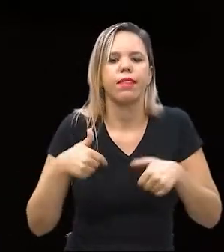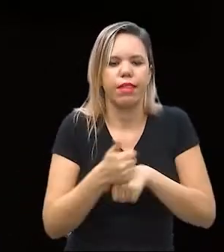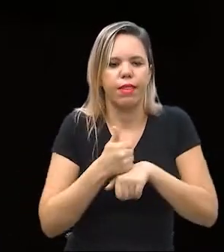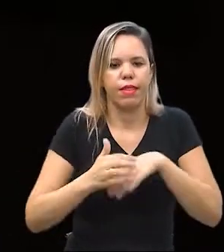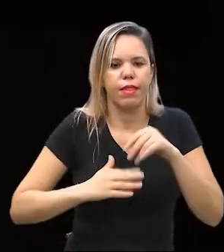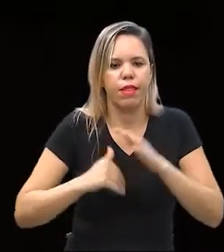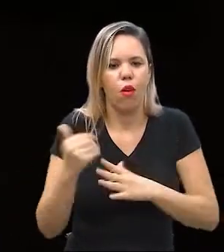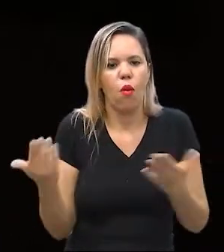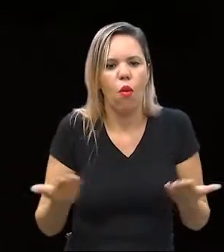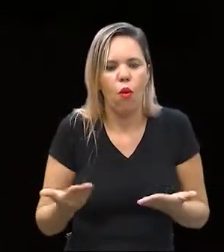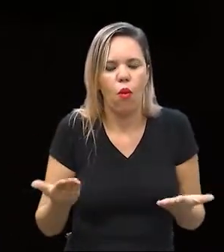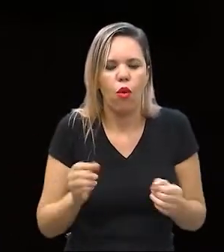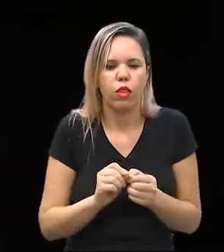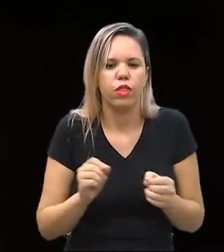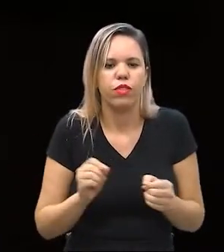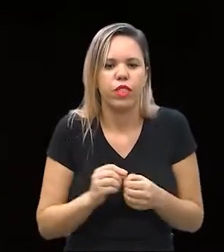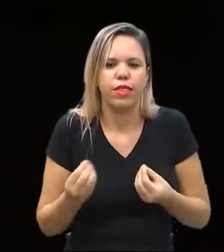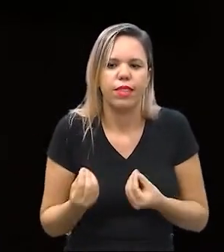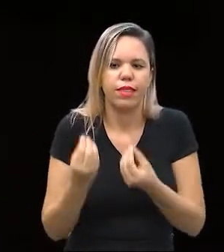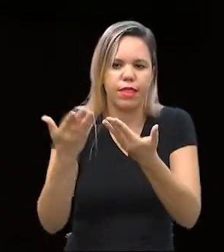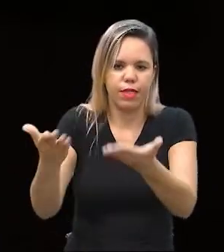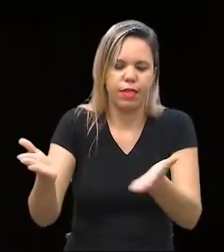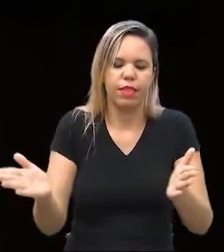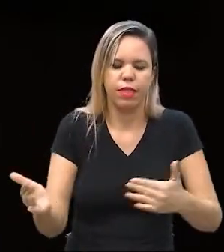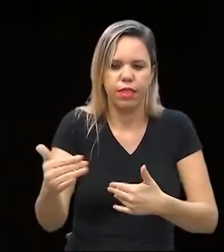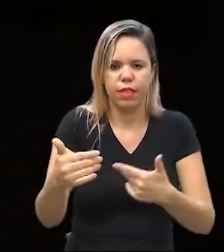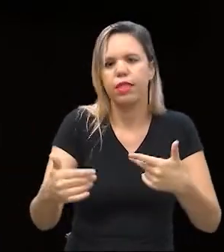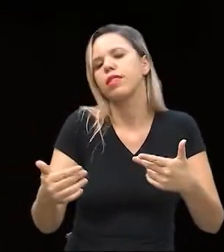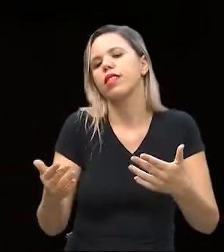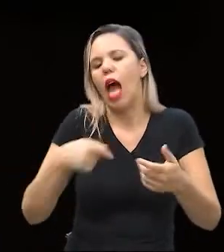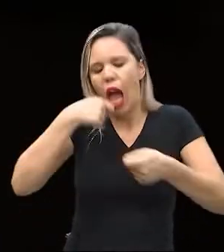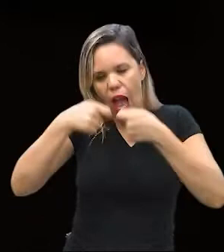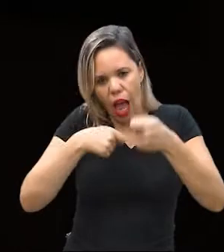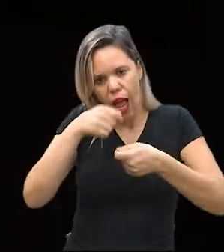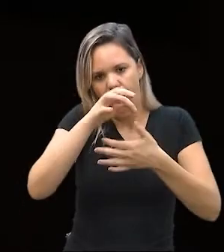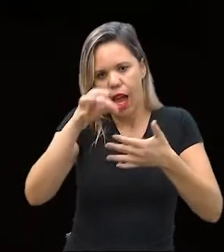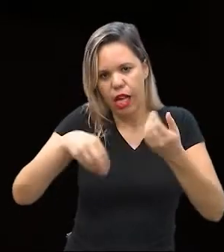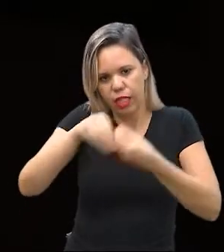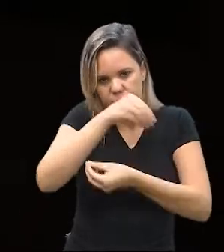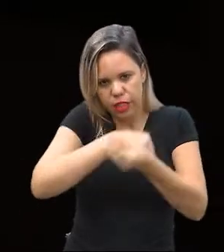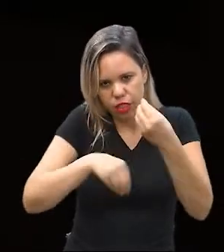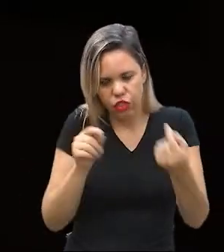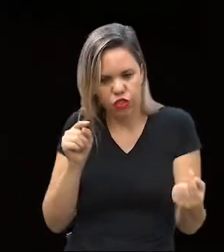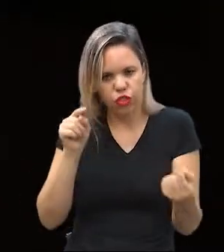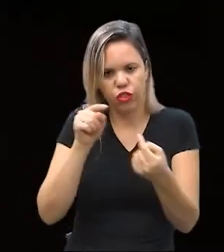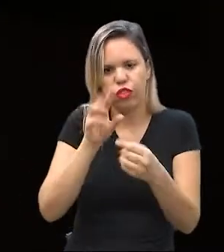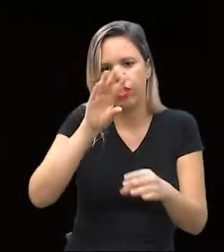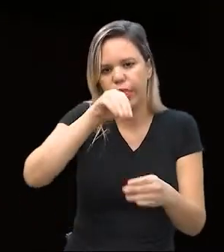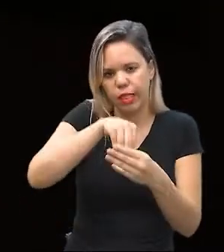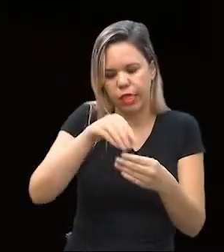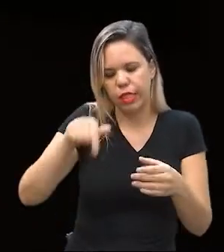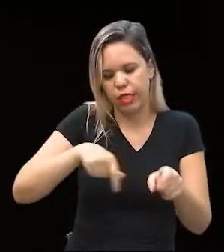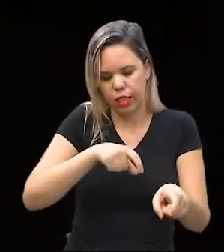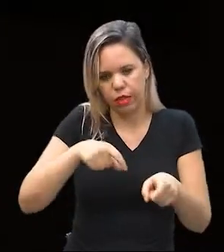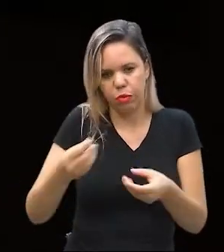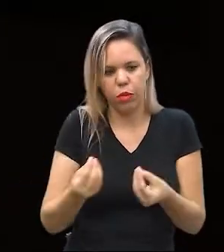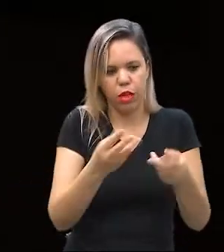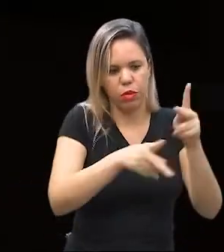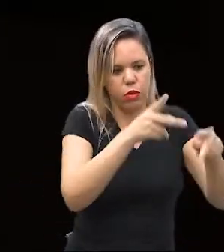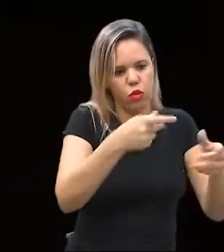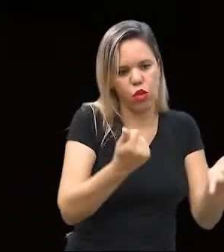segmento e hoje fazem a entrega de cestas de alimentos direto do produtor para o consumidor